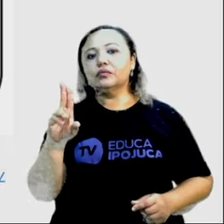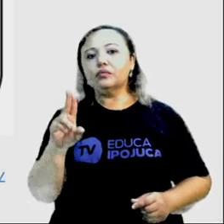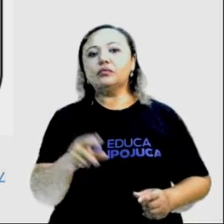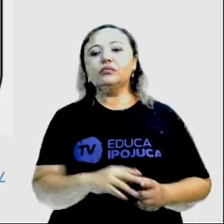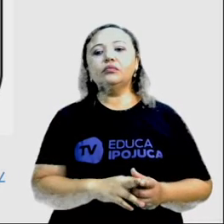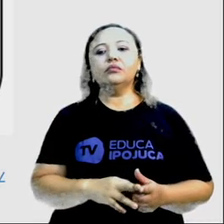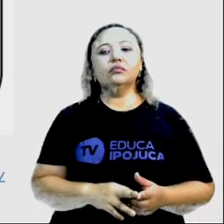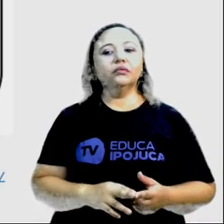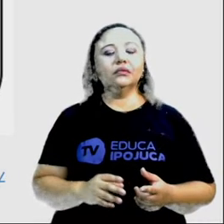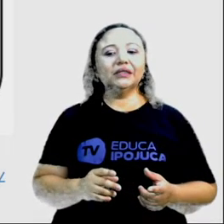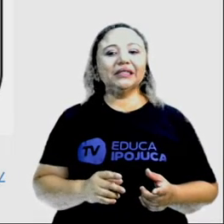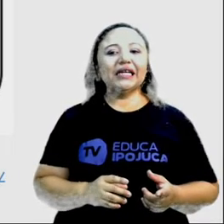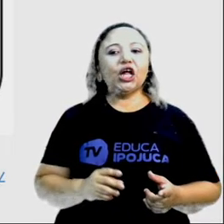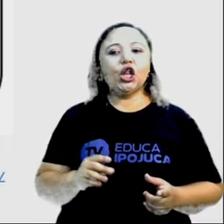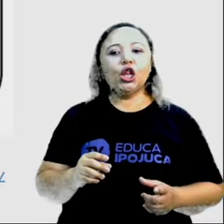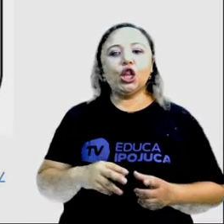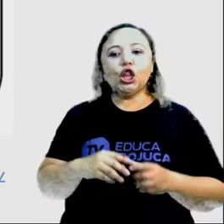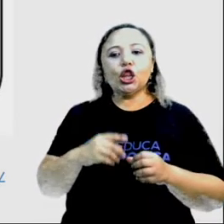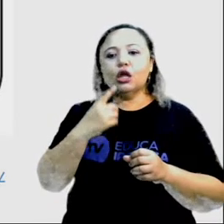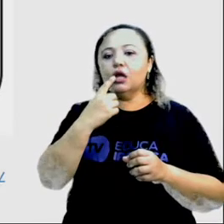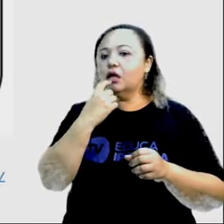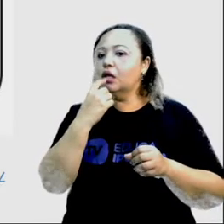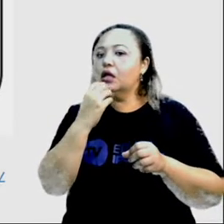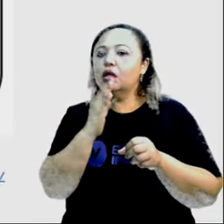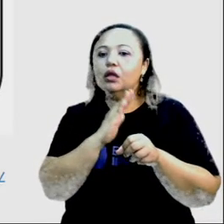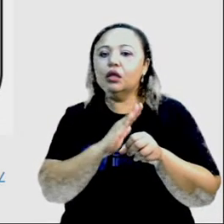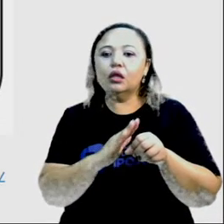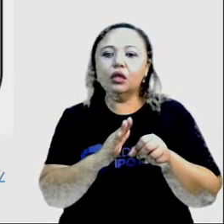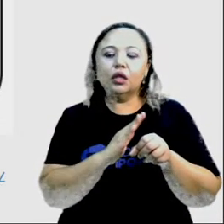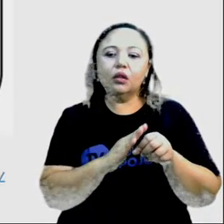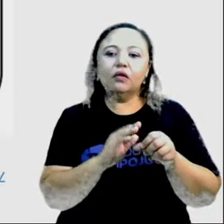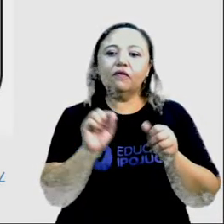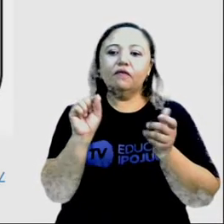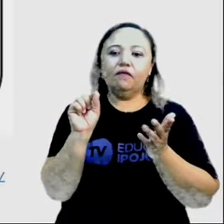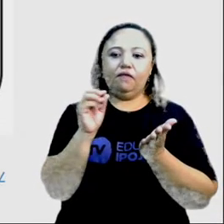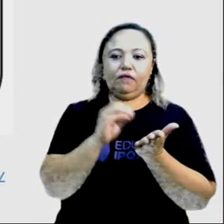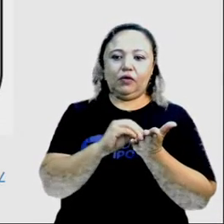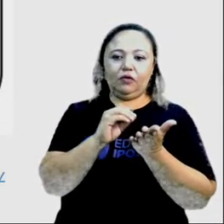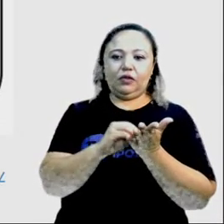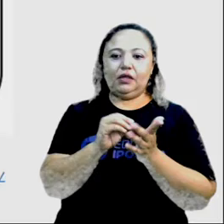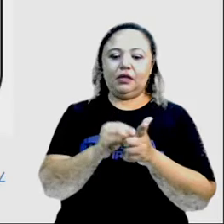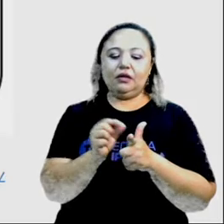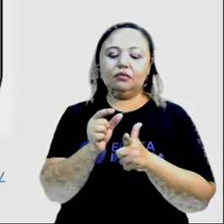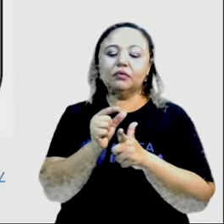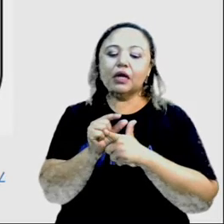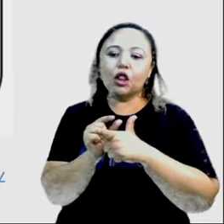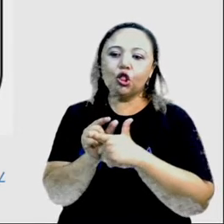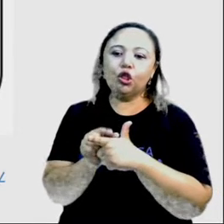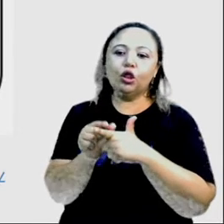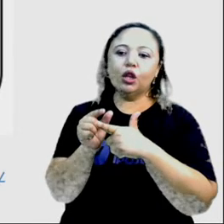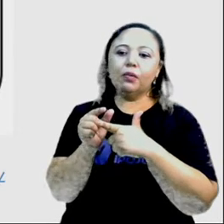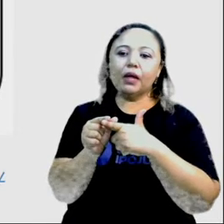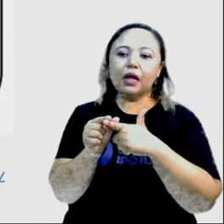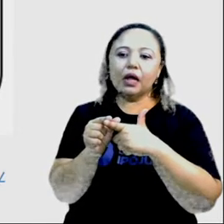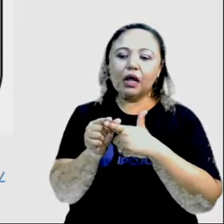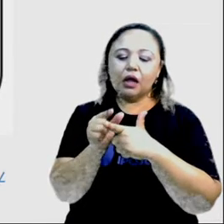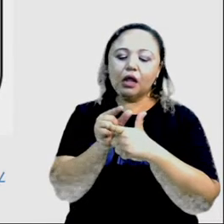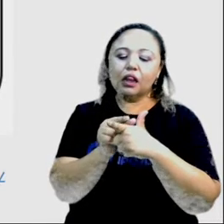aí, tomate. Tá faltando uma sílaba. Que sílaba é essa,